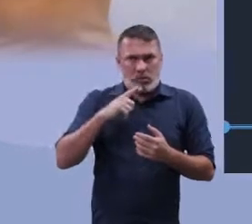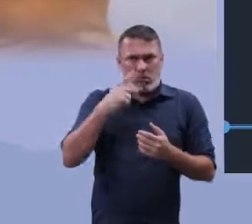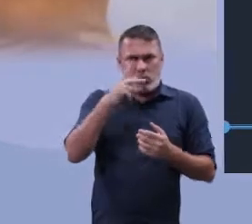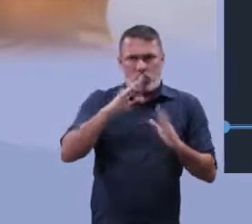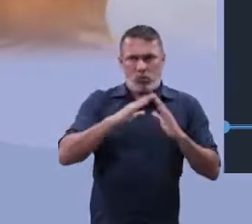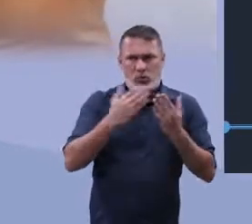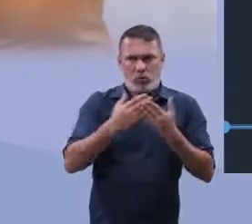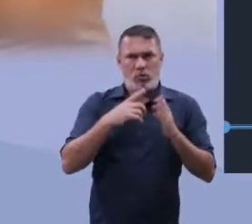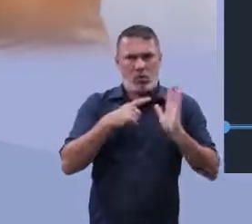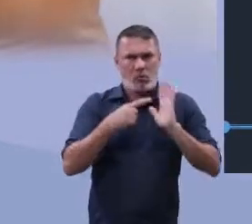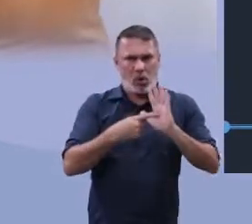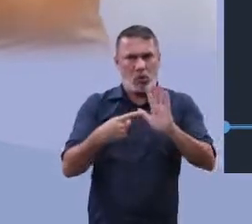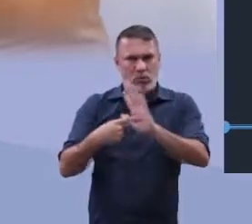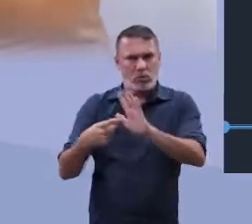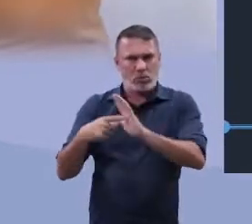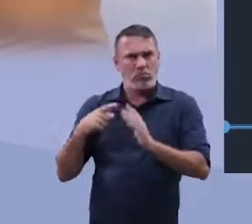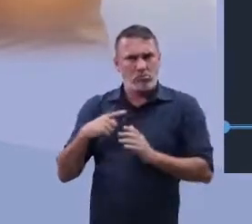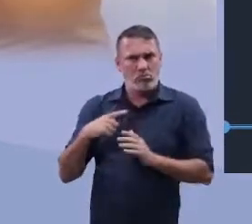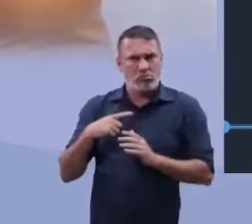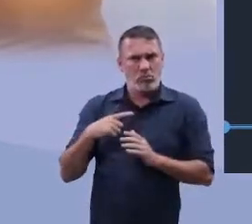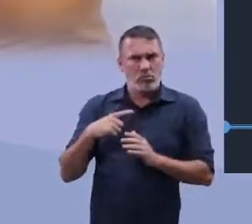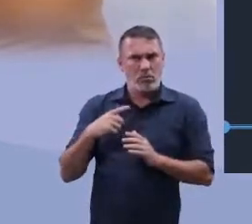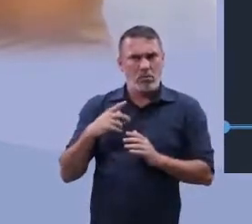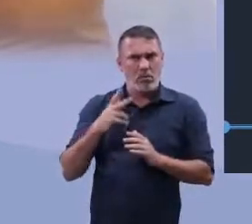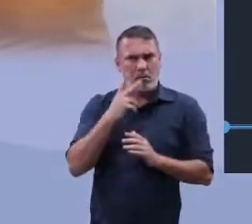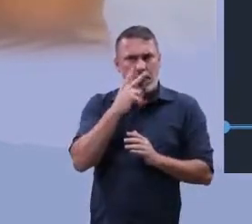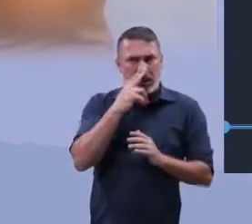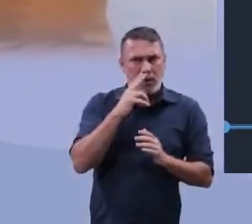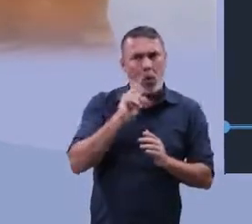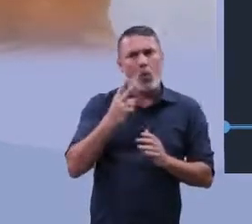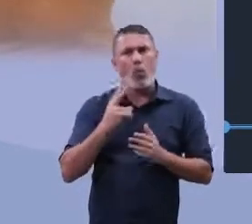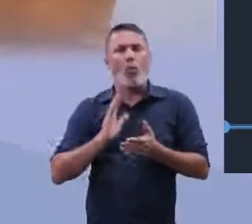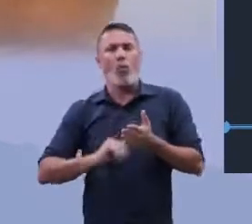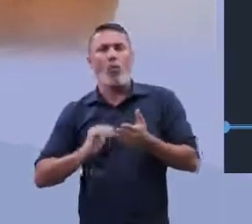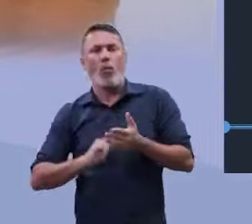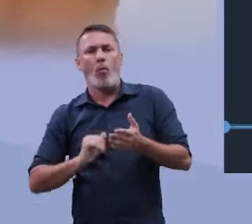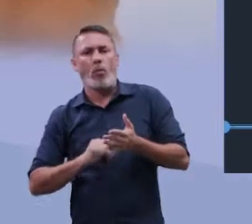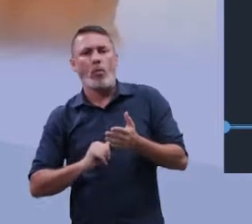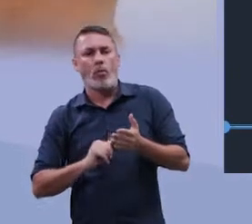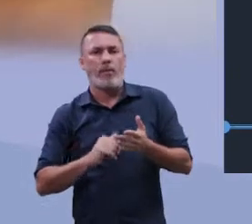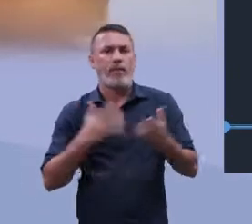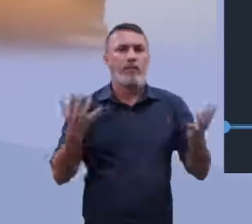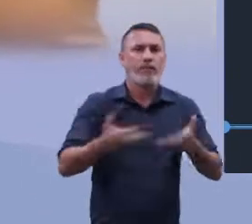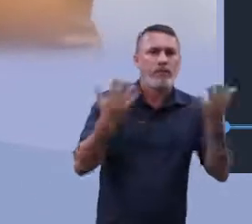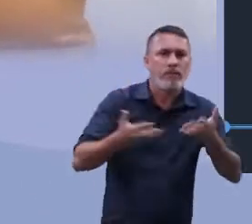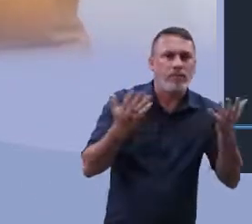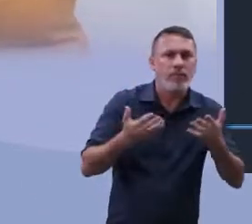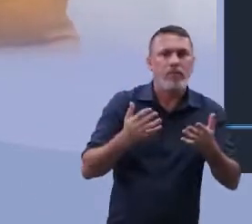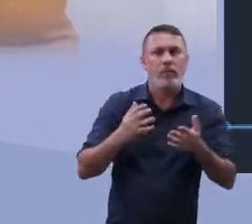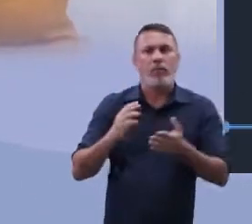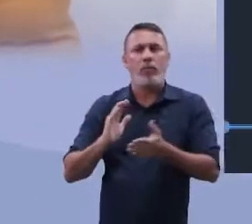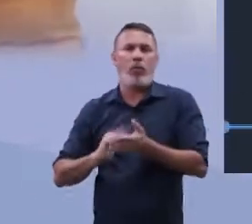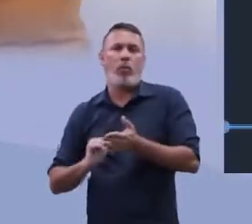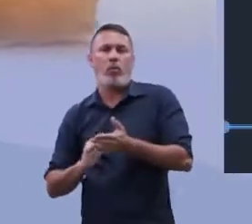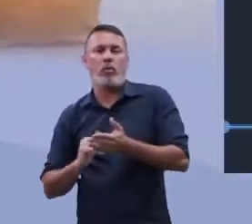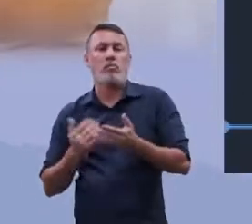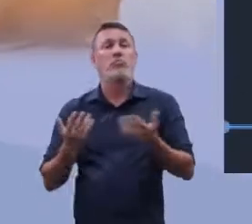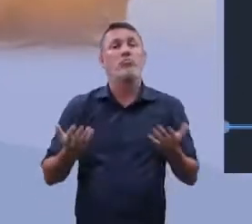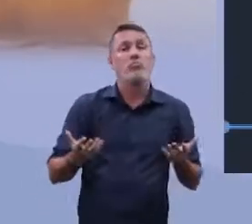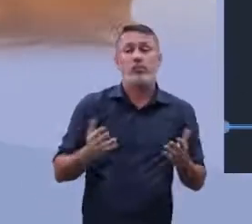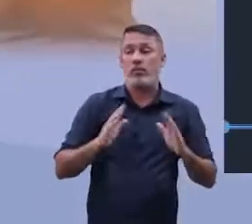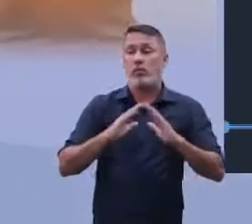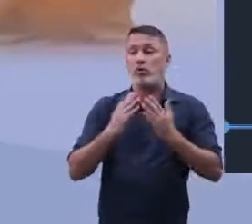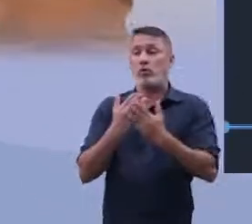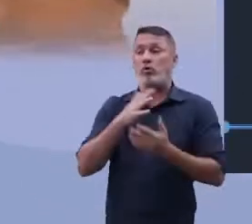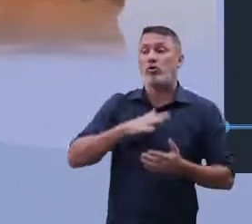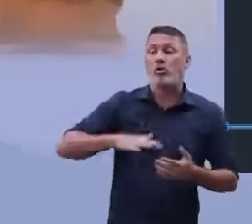trabalhou. Será que a sua escola ela trabalha a enfrentar ou ela alimenta o consumismo? Ah, professor, os meus amigos acabam alimentando, mas e a